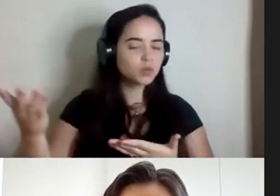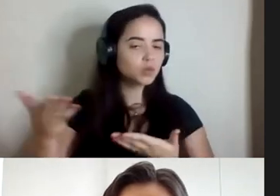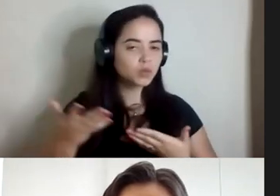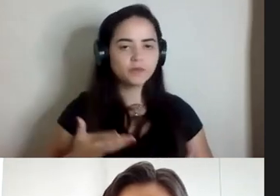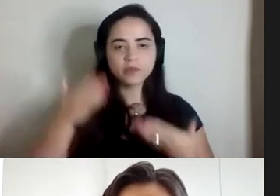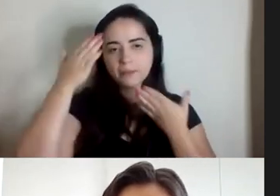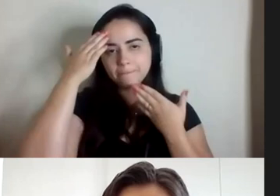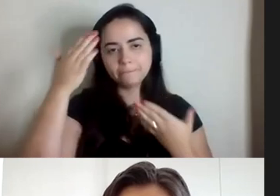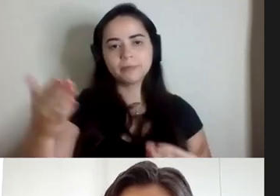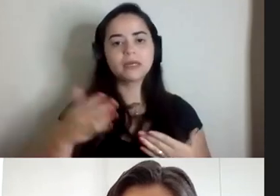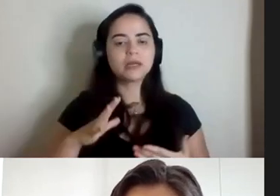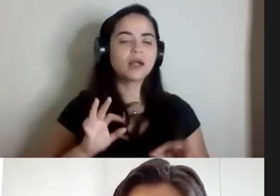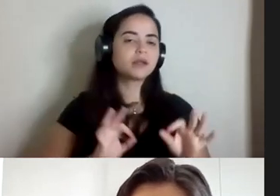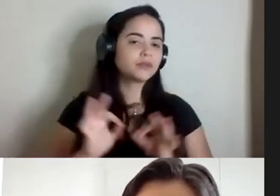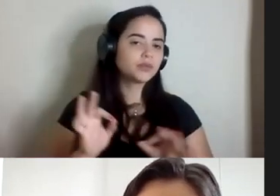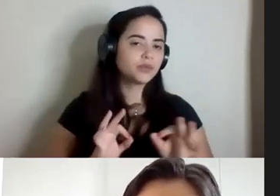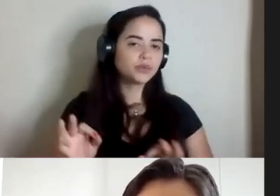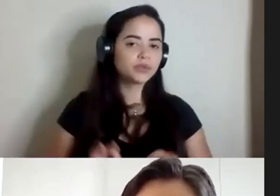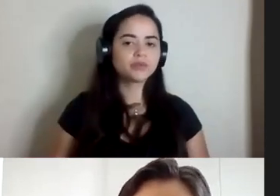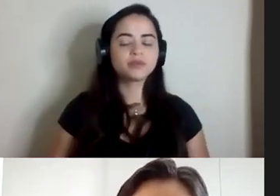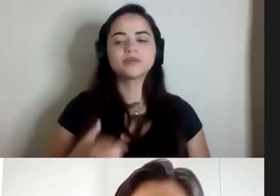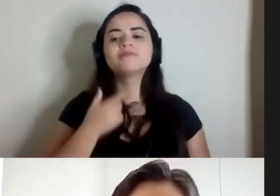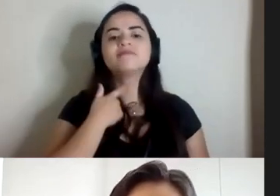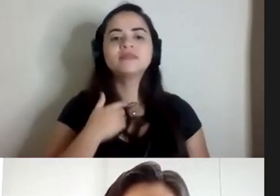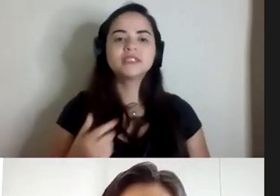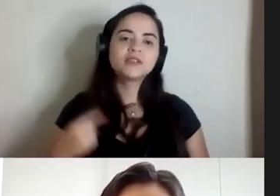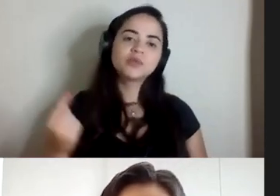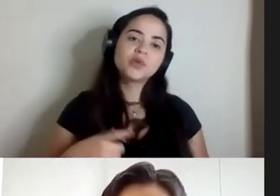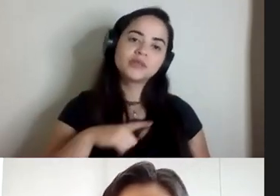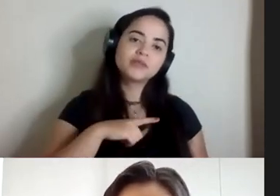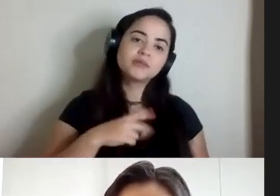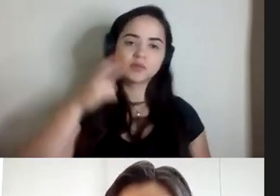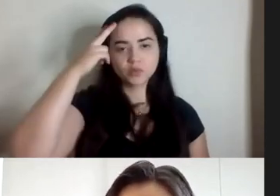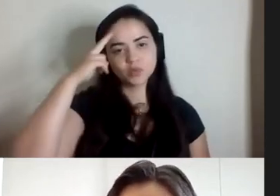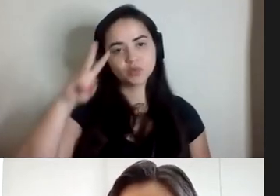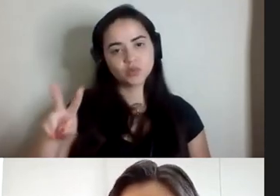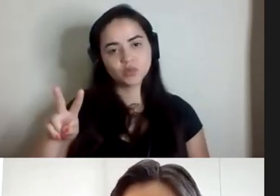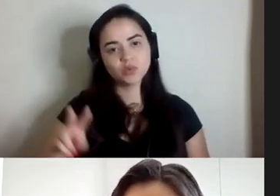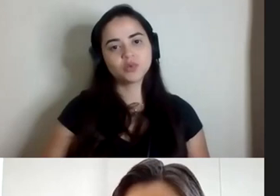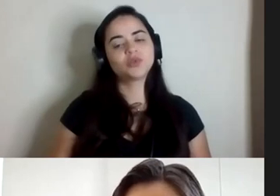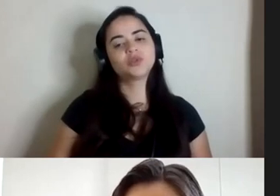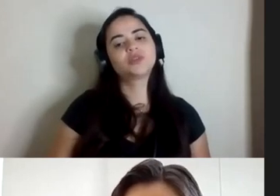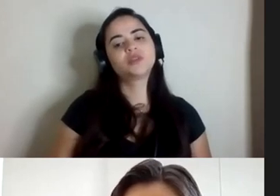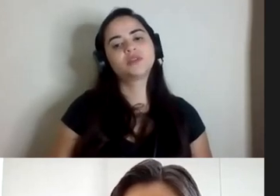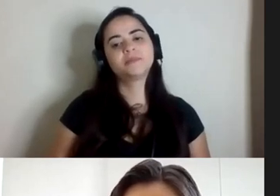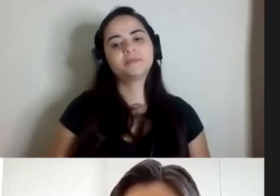uma vez aos organizadores e desejar que nós tenhamos aí dois dias com bastante...